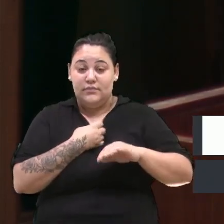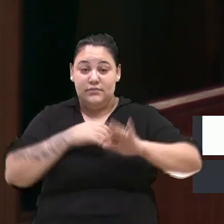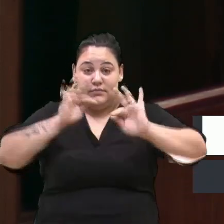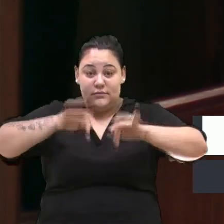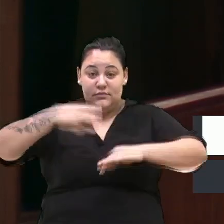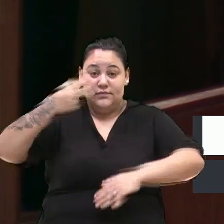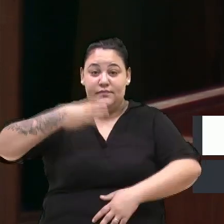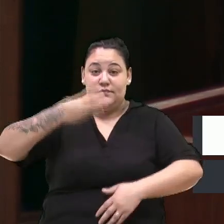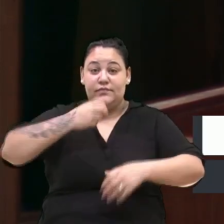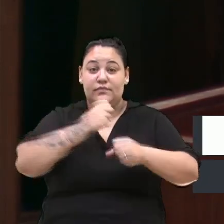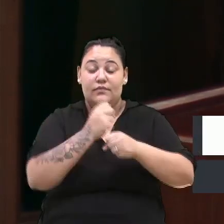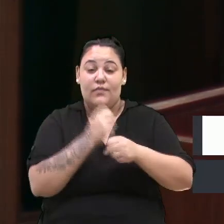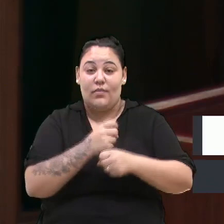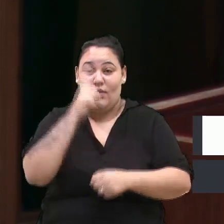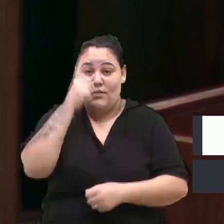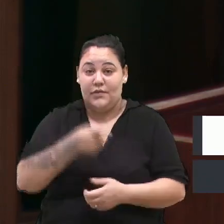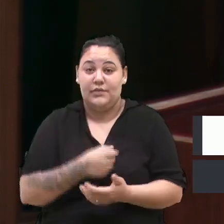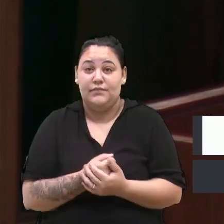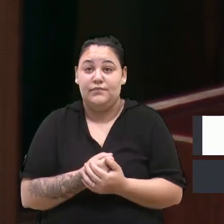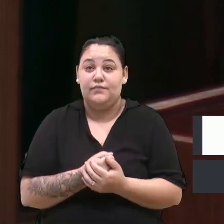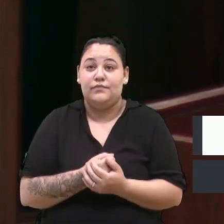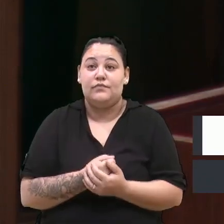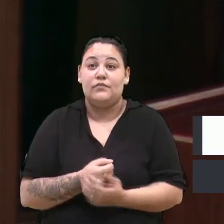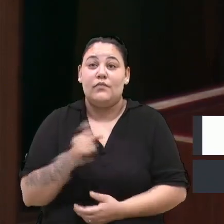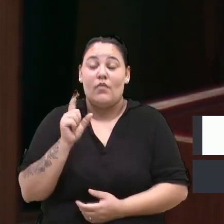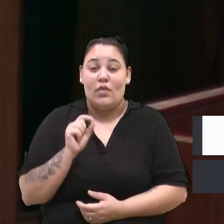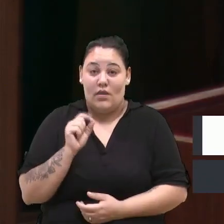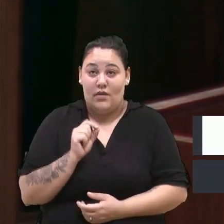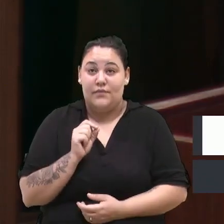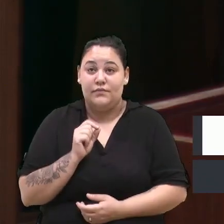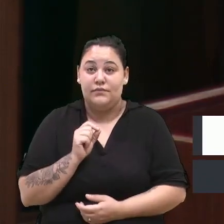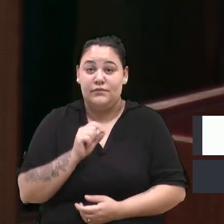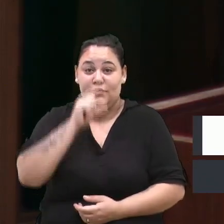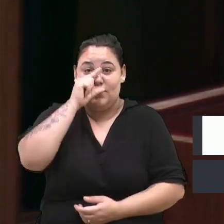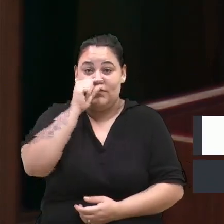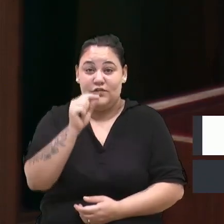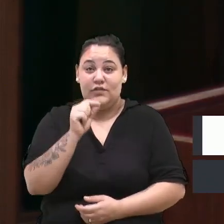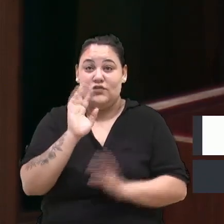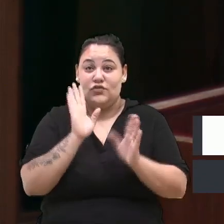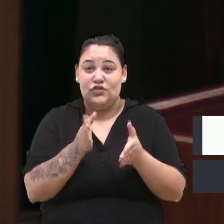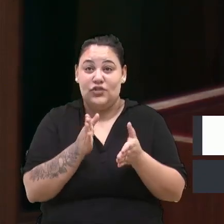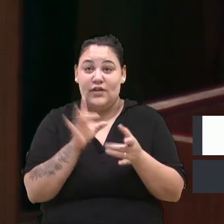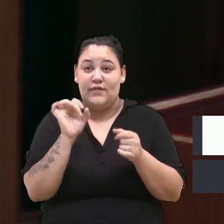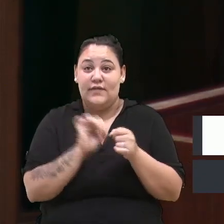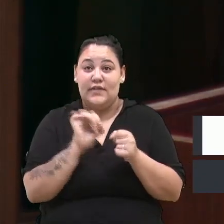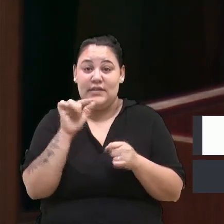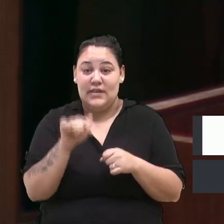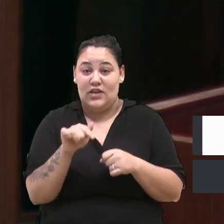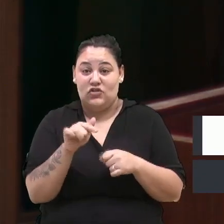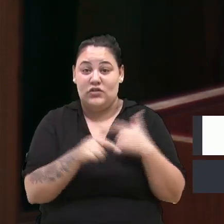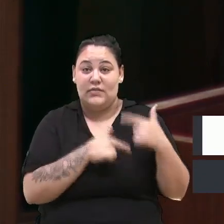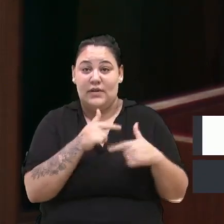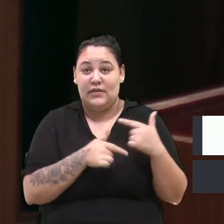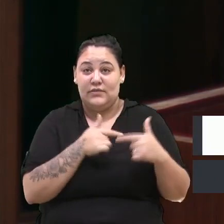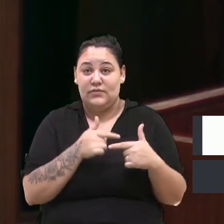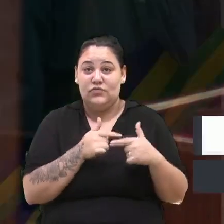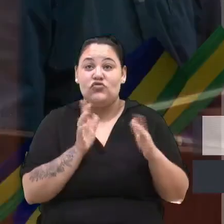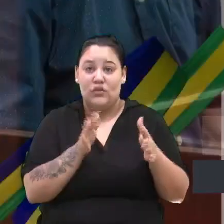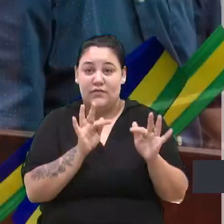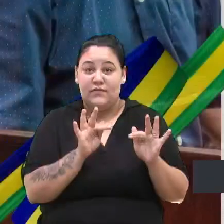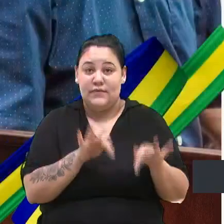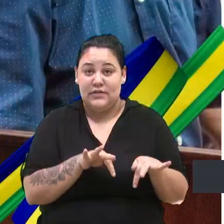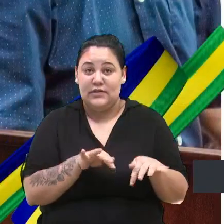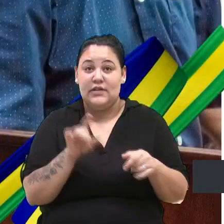de mandato. Das 10, o Fantinel já cumpriu 7. E nós temos mais um